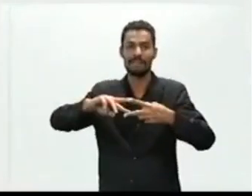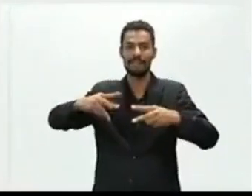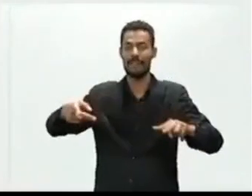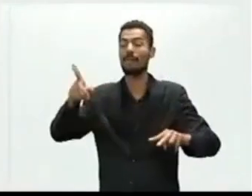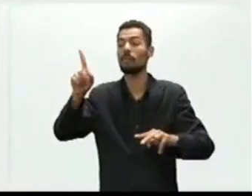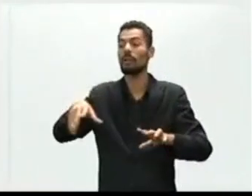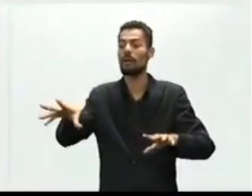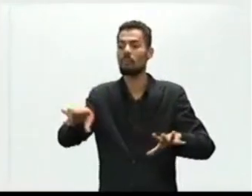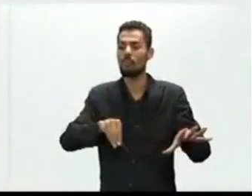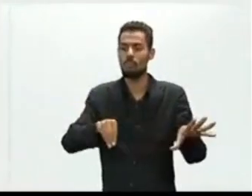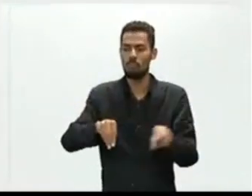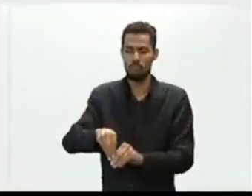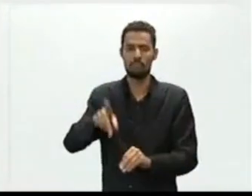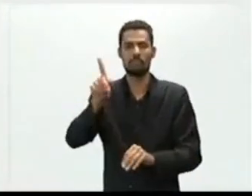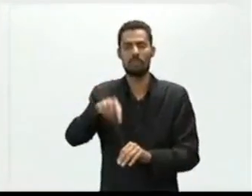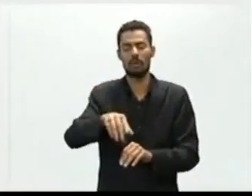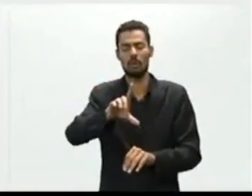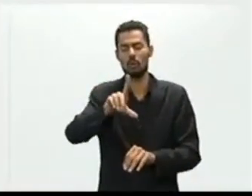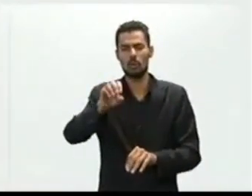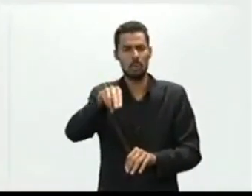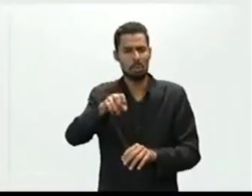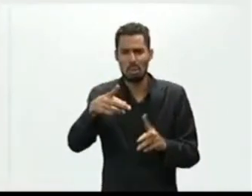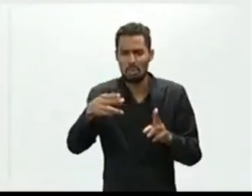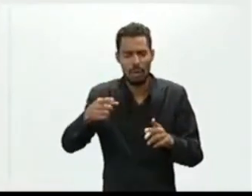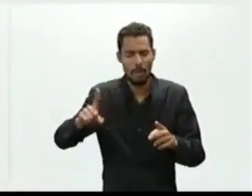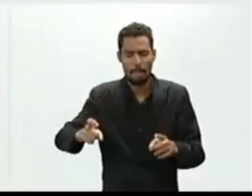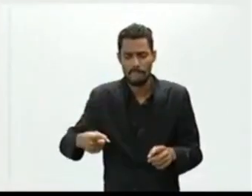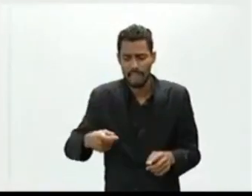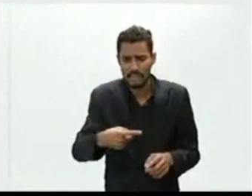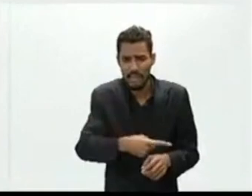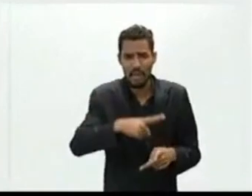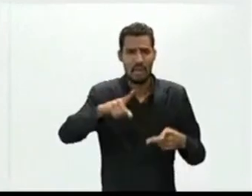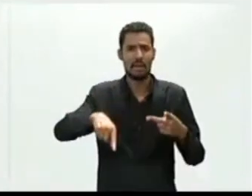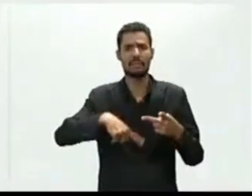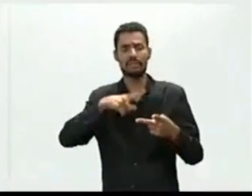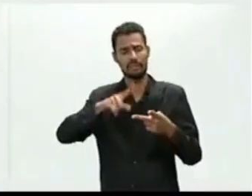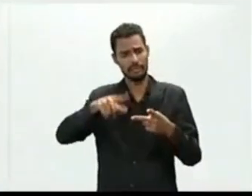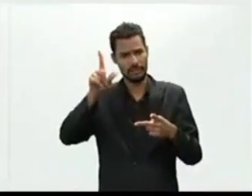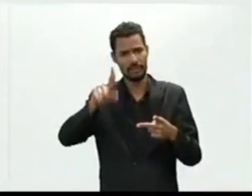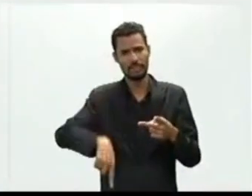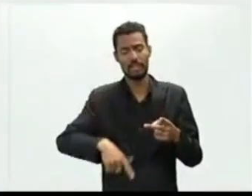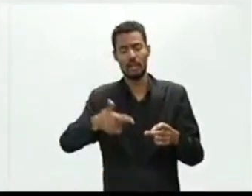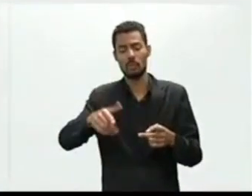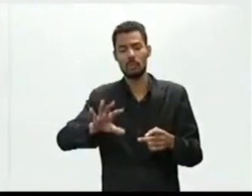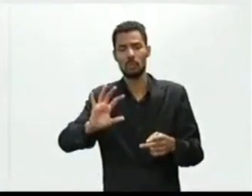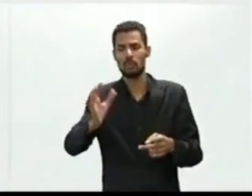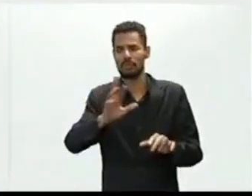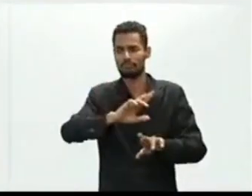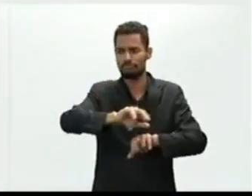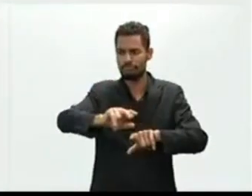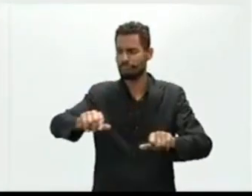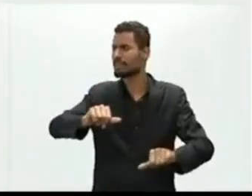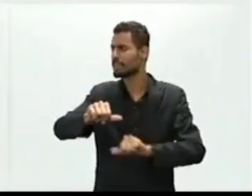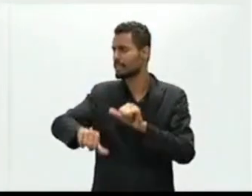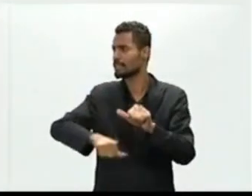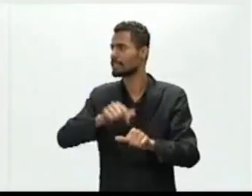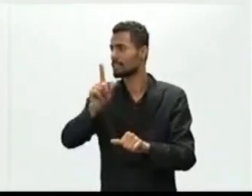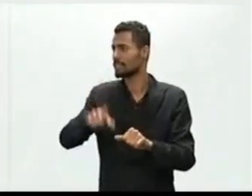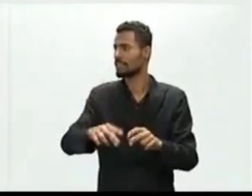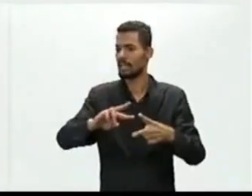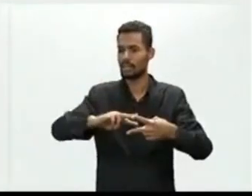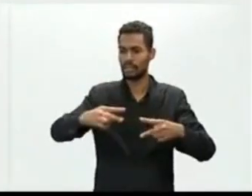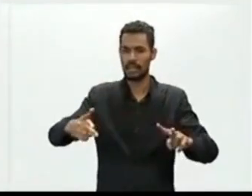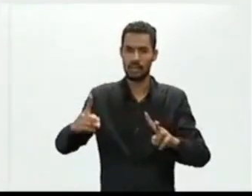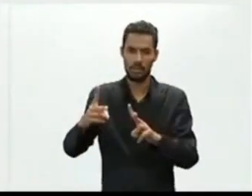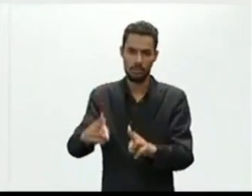clone. Assim como bactérias que se dividem, assim como uma hidra que por brotamento gera outra hidra com o DNA idêntico a